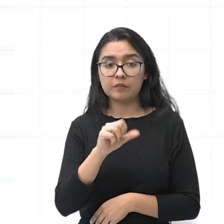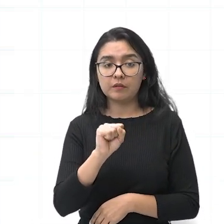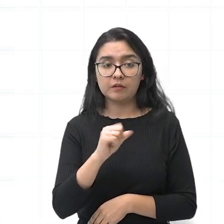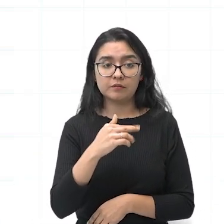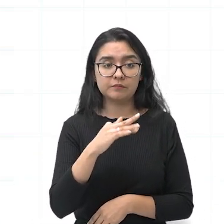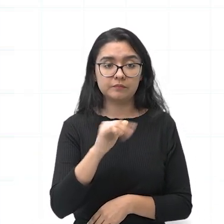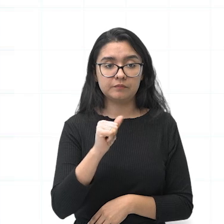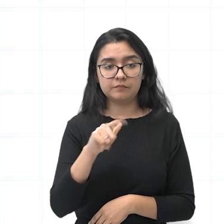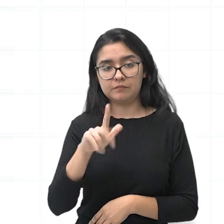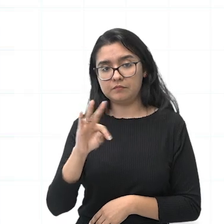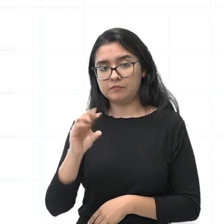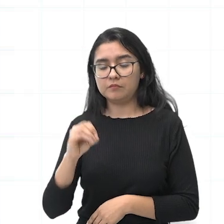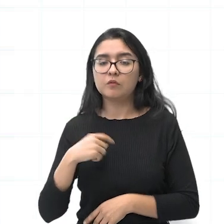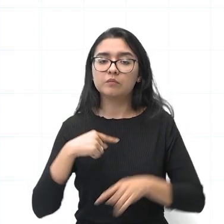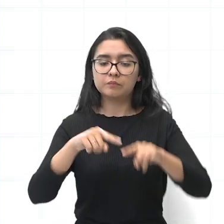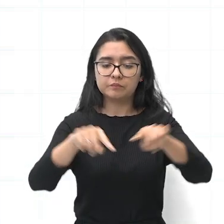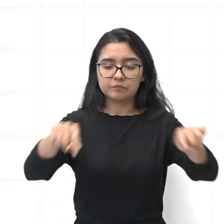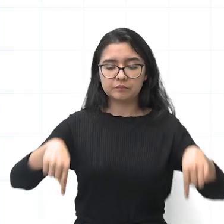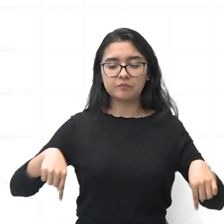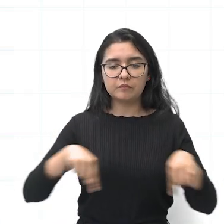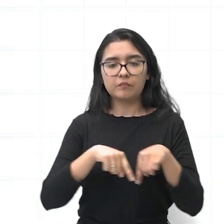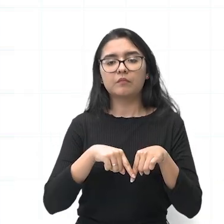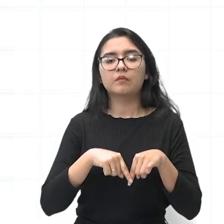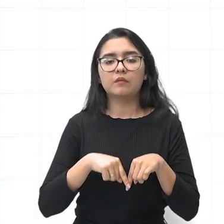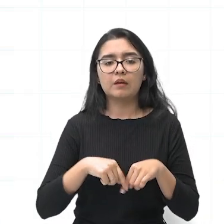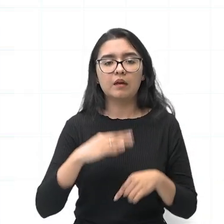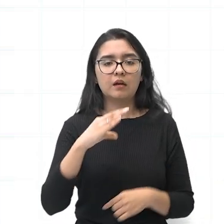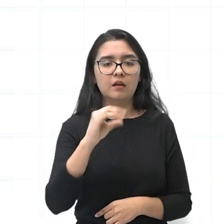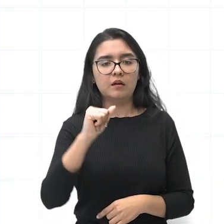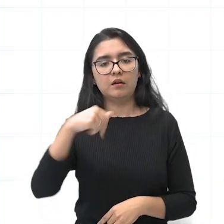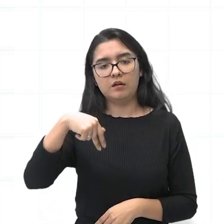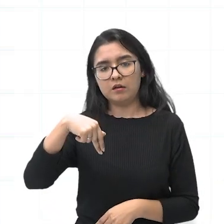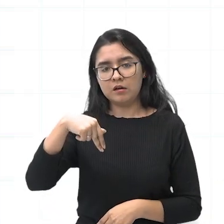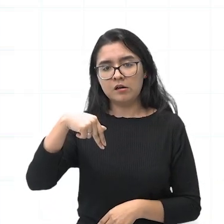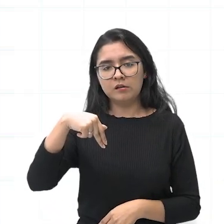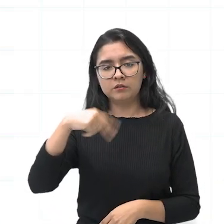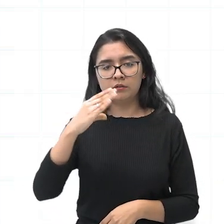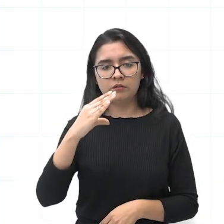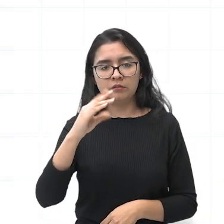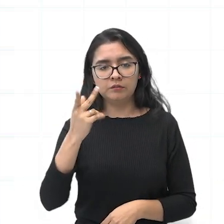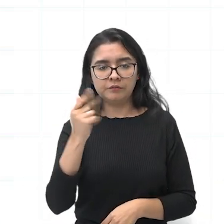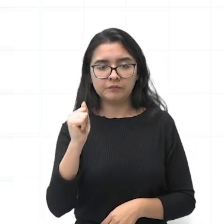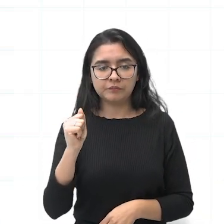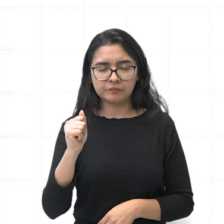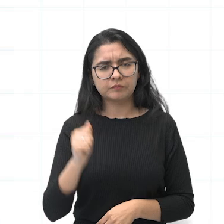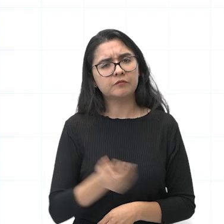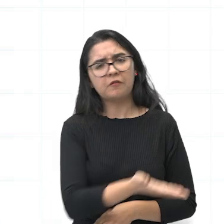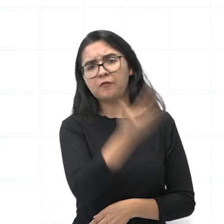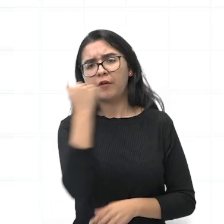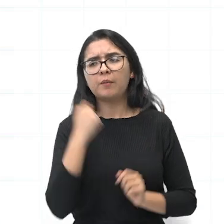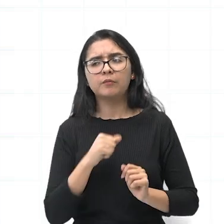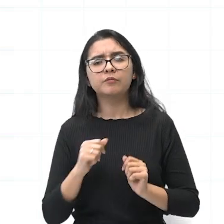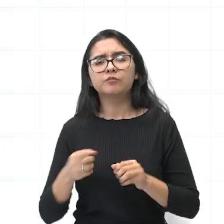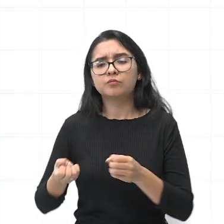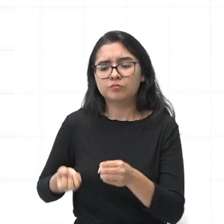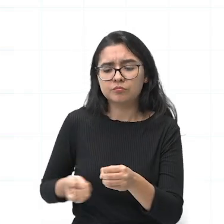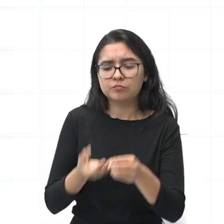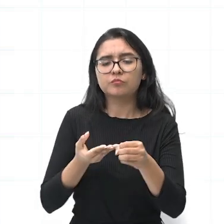campos onde acontece, eles são nomeados de cancha, ok? Quando vocês ouvirem essa palavra, vamos jogar uma